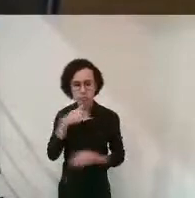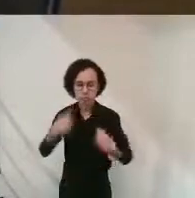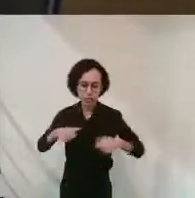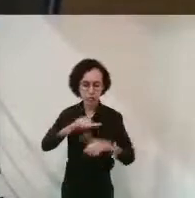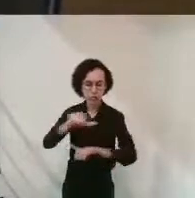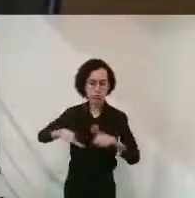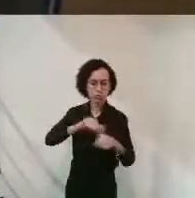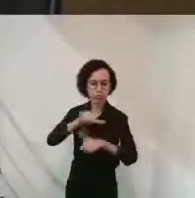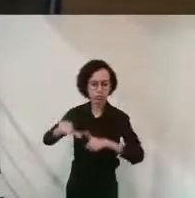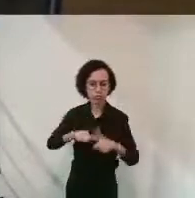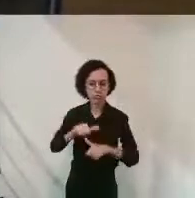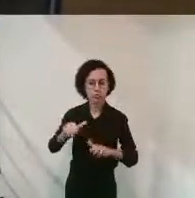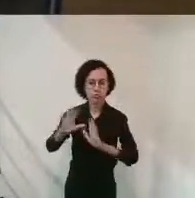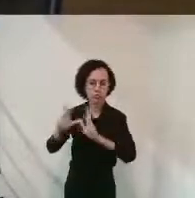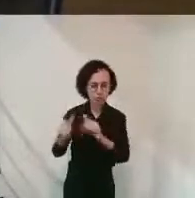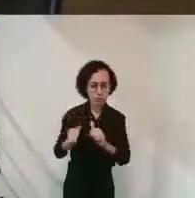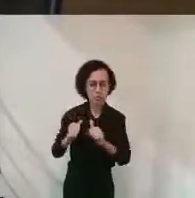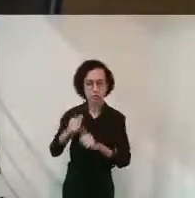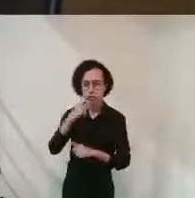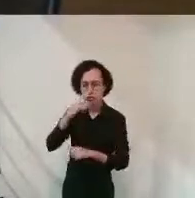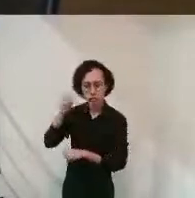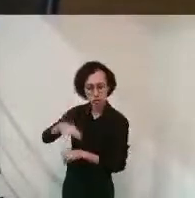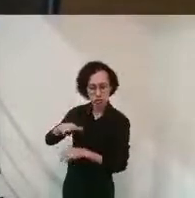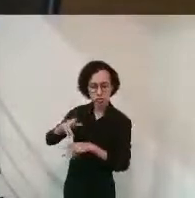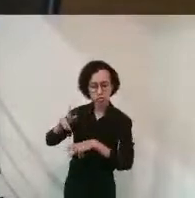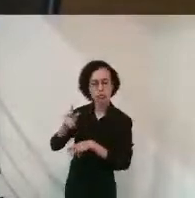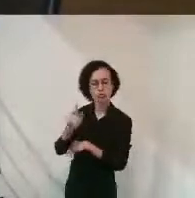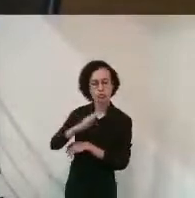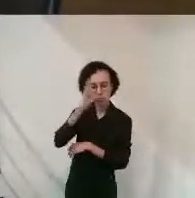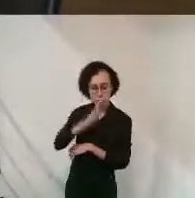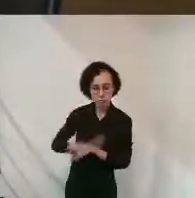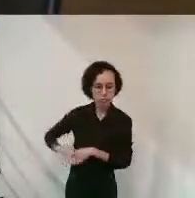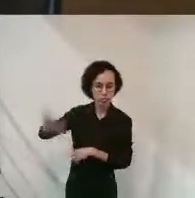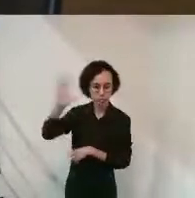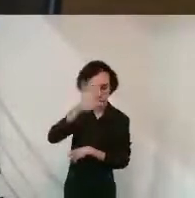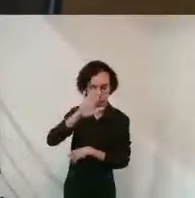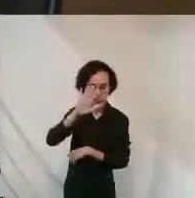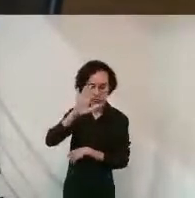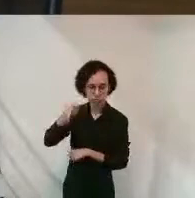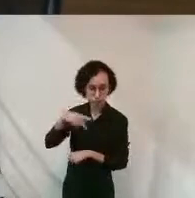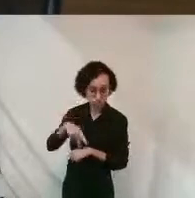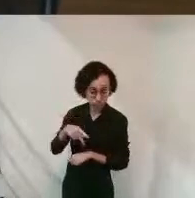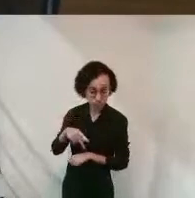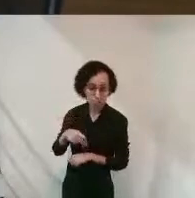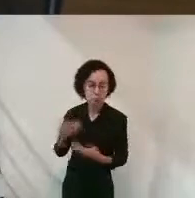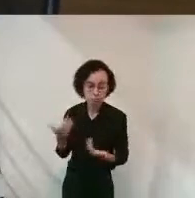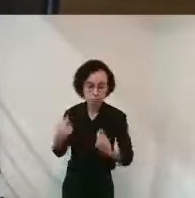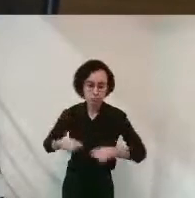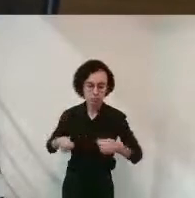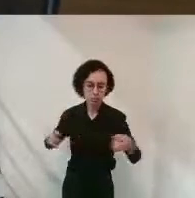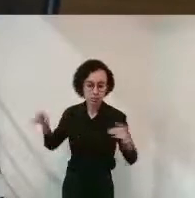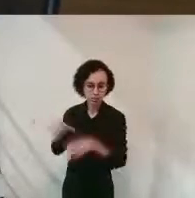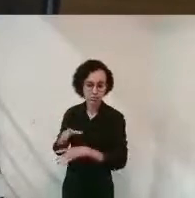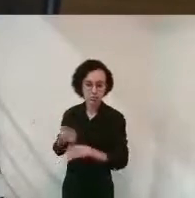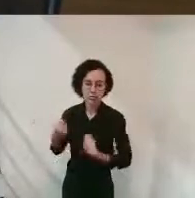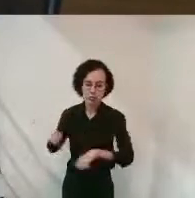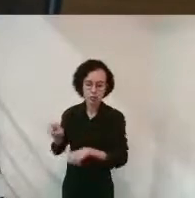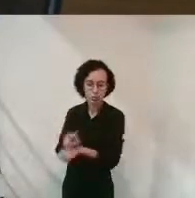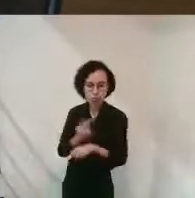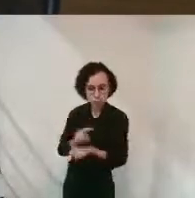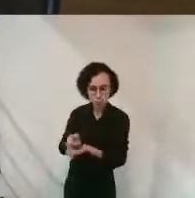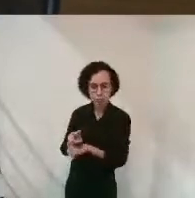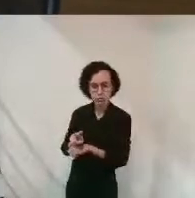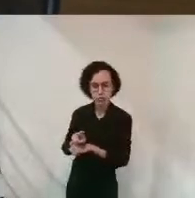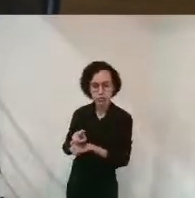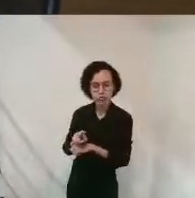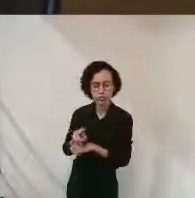alterada, para que todos os lixões no nosso país eles sejam encerrados. E, com isso, precisa proteger os catadores, precisa proteger